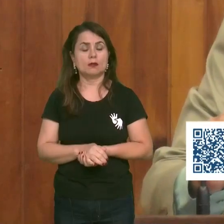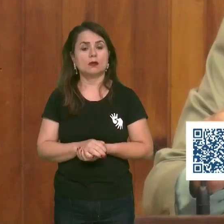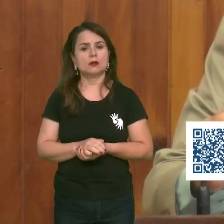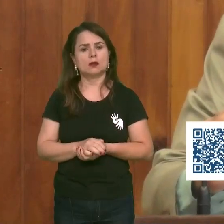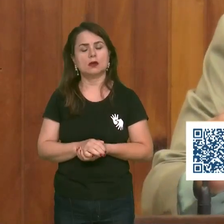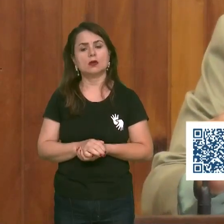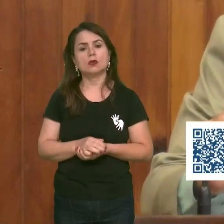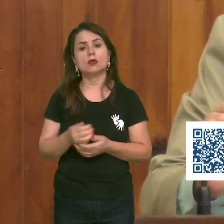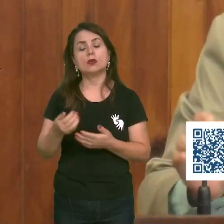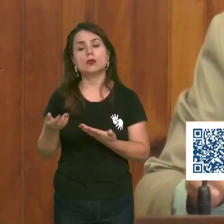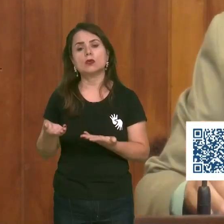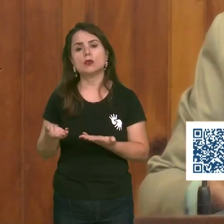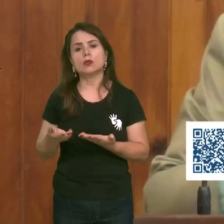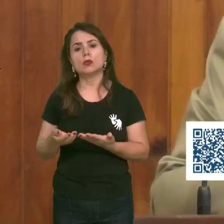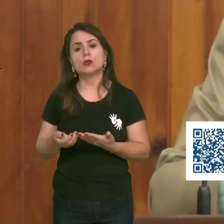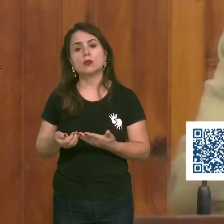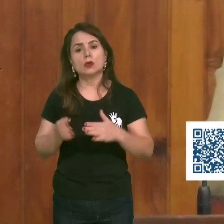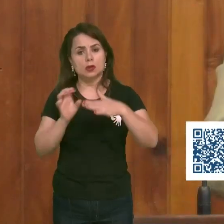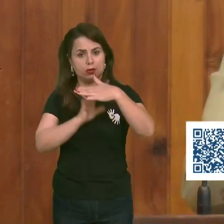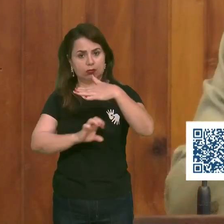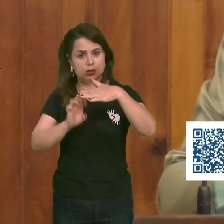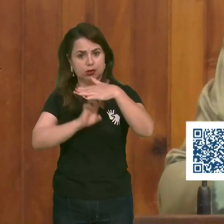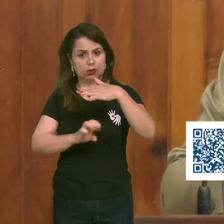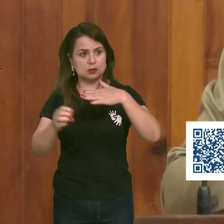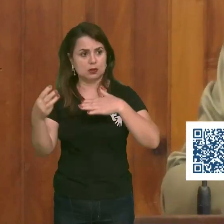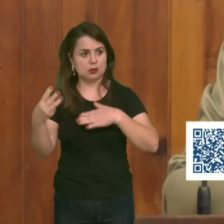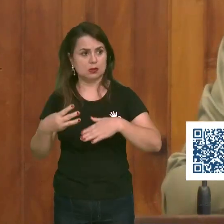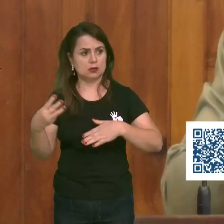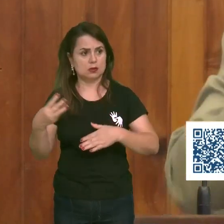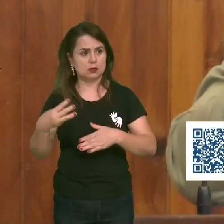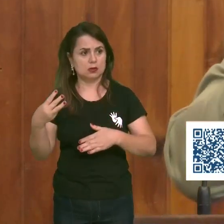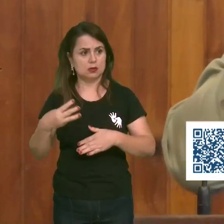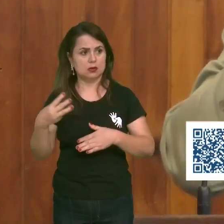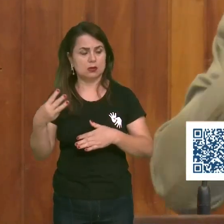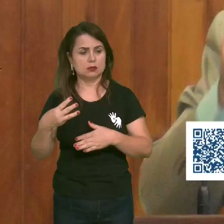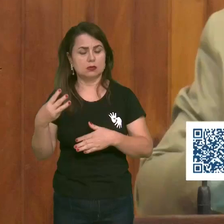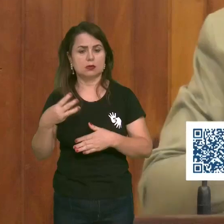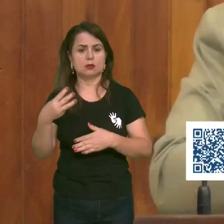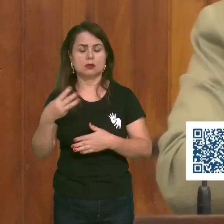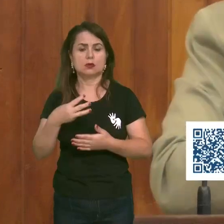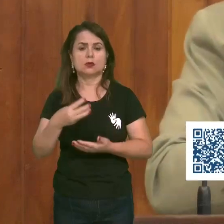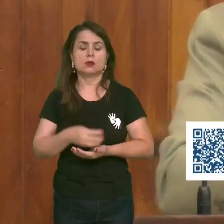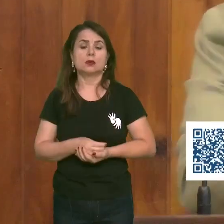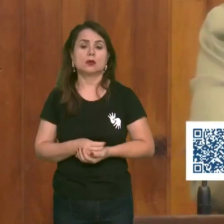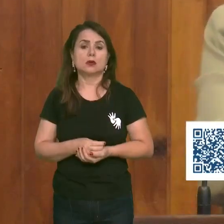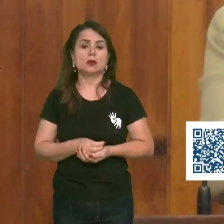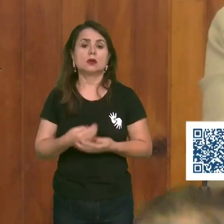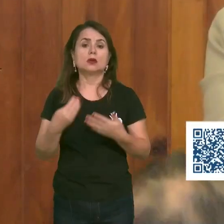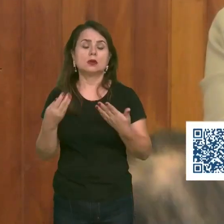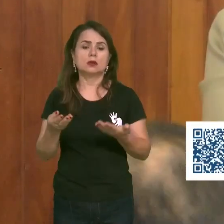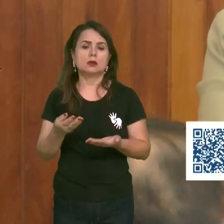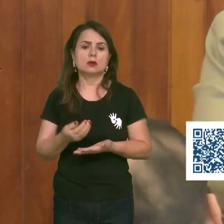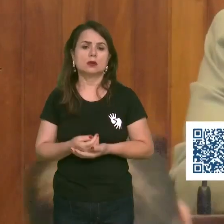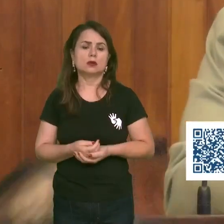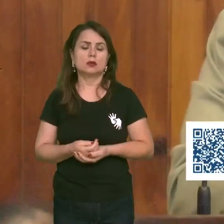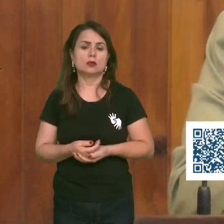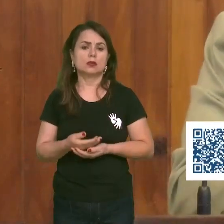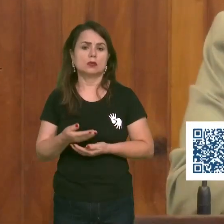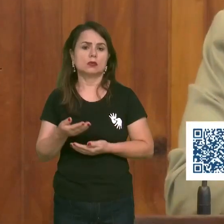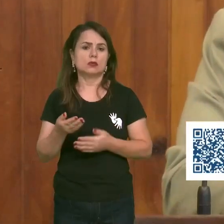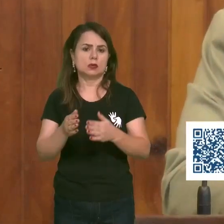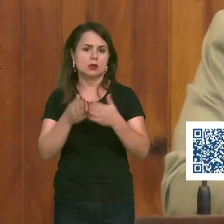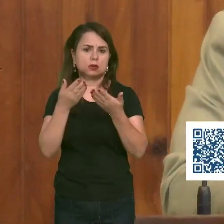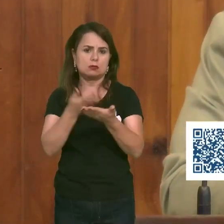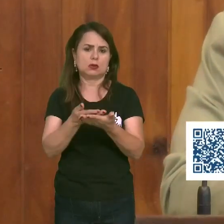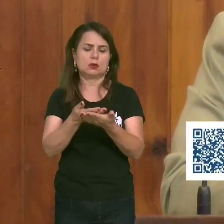com relação a essa terceirização porque eu relatei aqui quando a discussão do